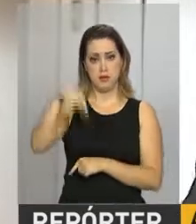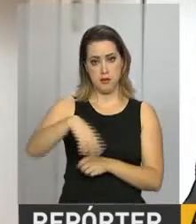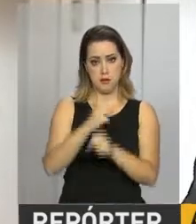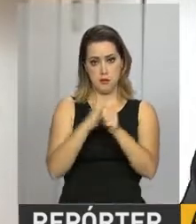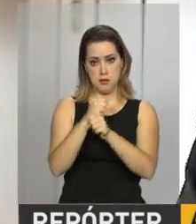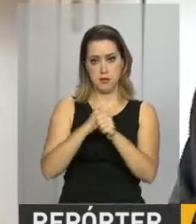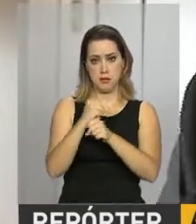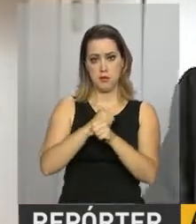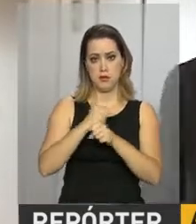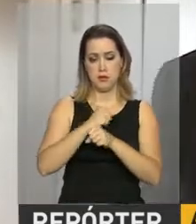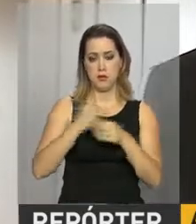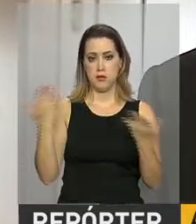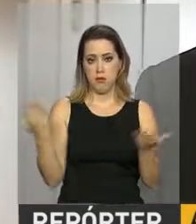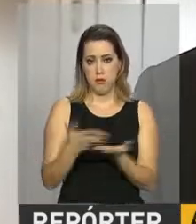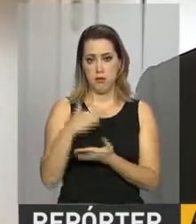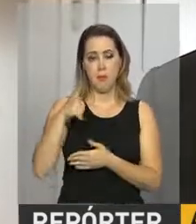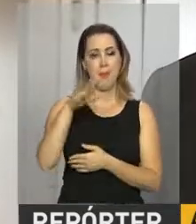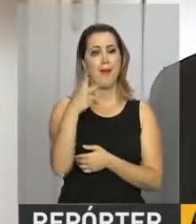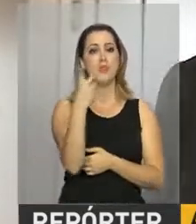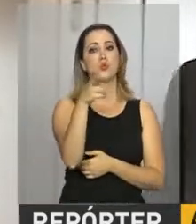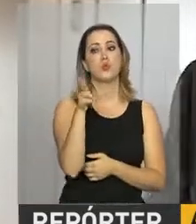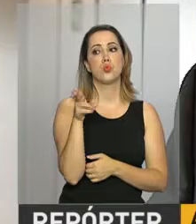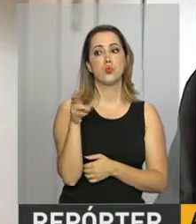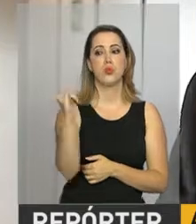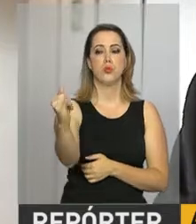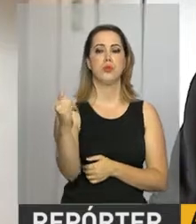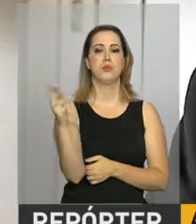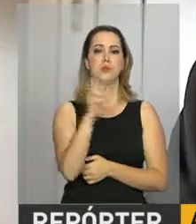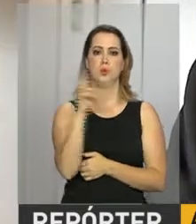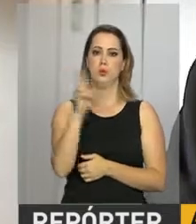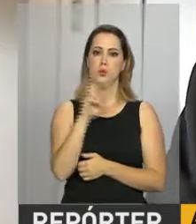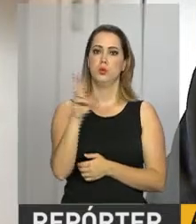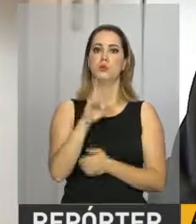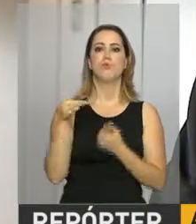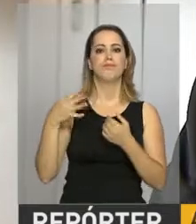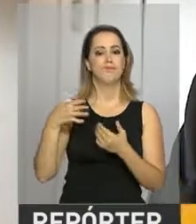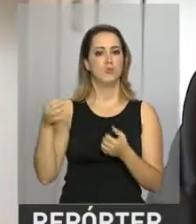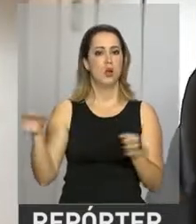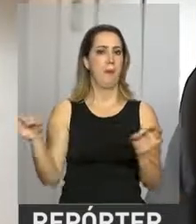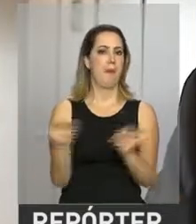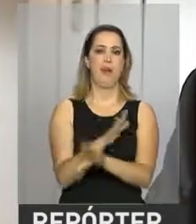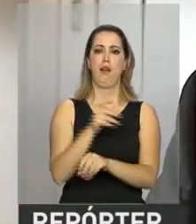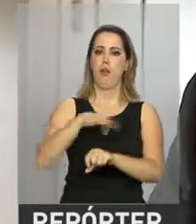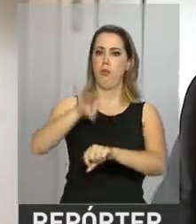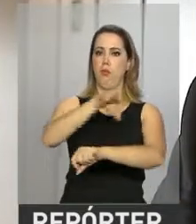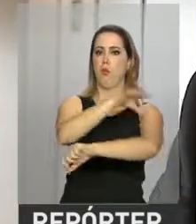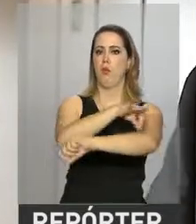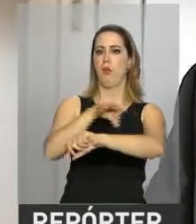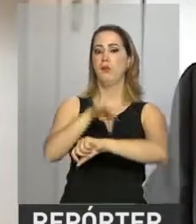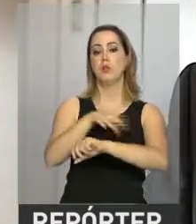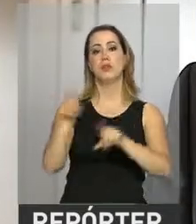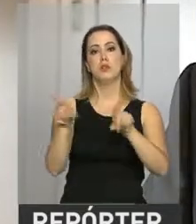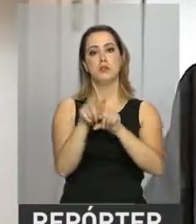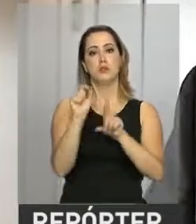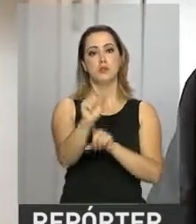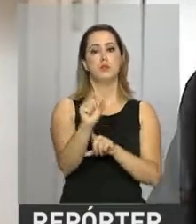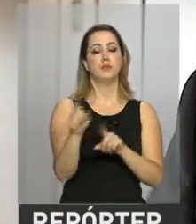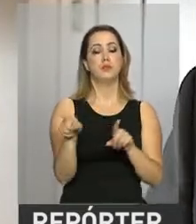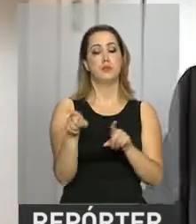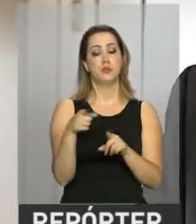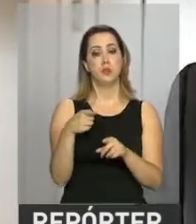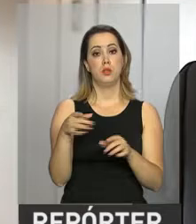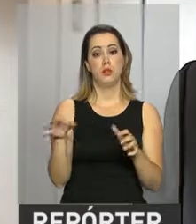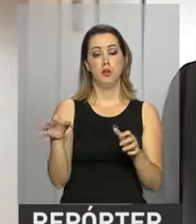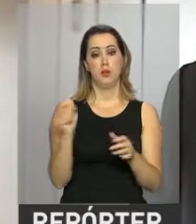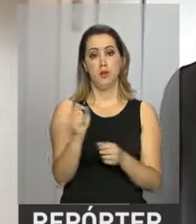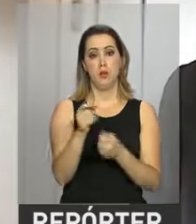aproximadamente, estamos terminando o ano, mais de 2 bilhões de reais no combate e nas ações de vigilância e saúde, como também de combate ao vetor.